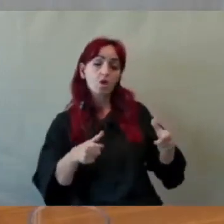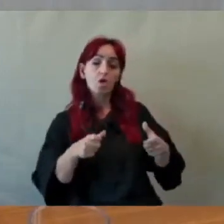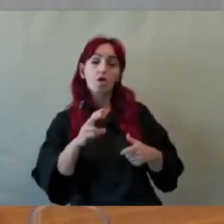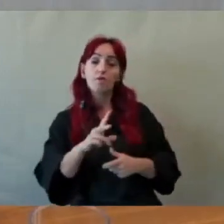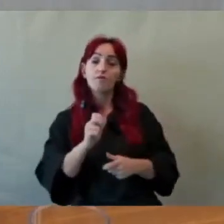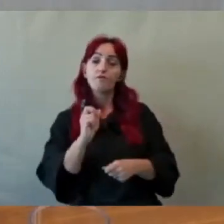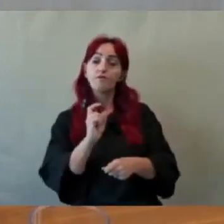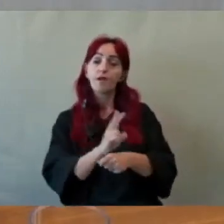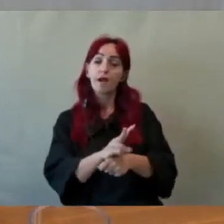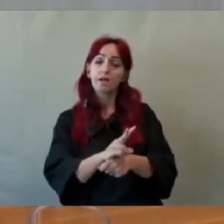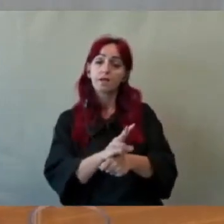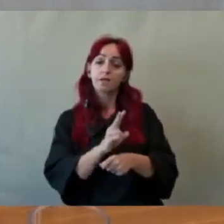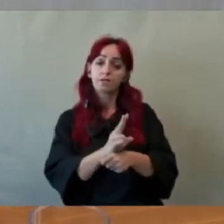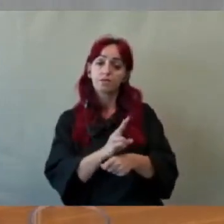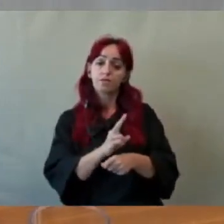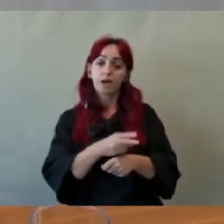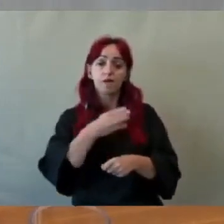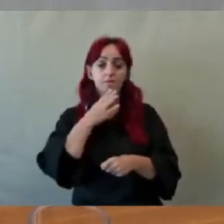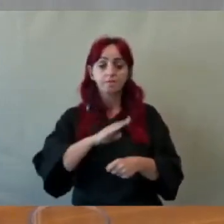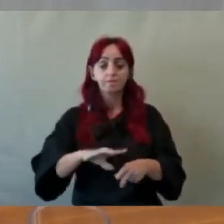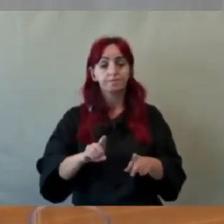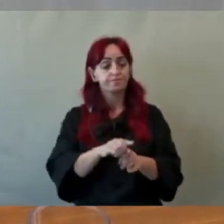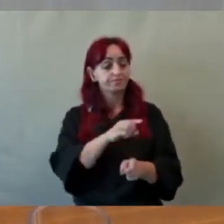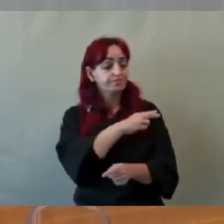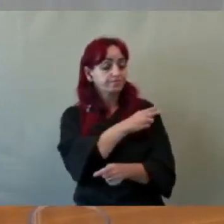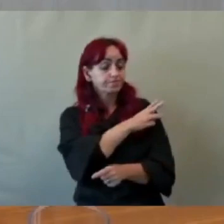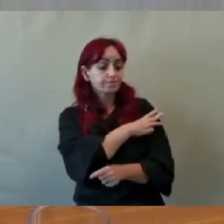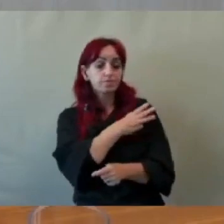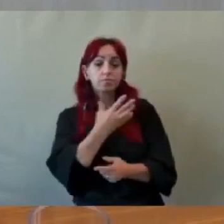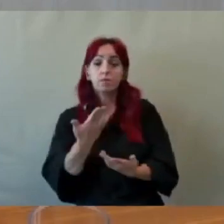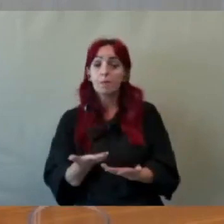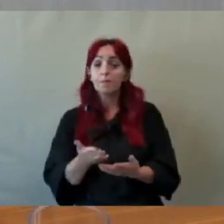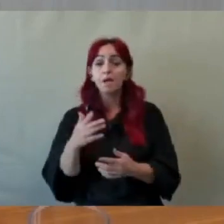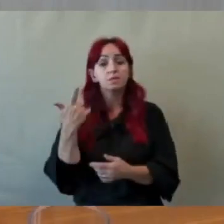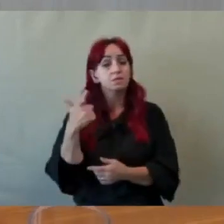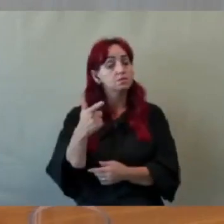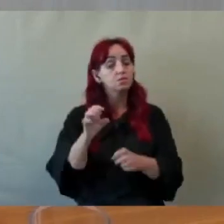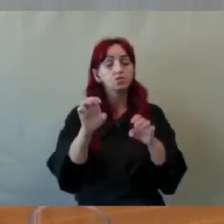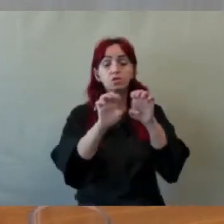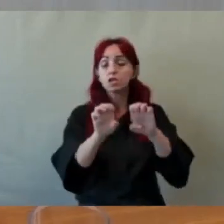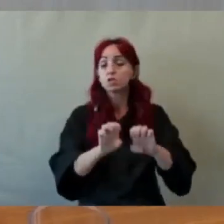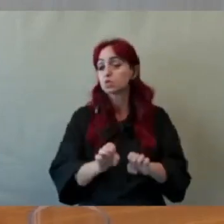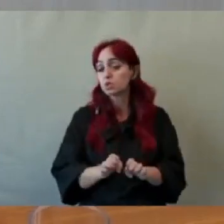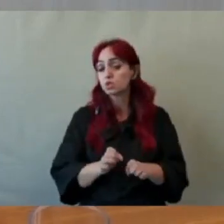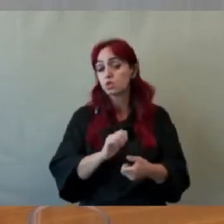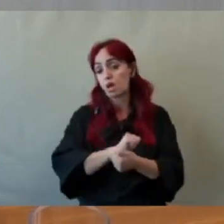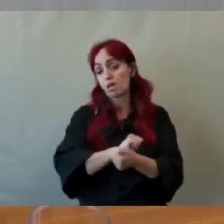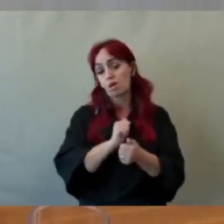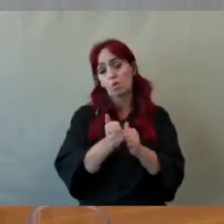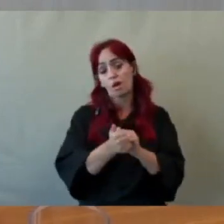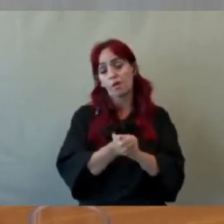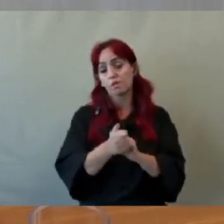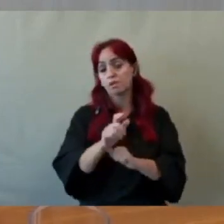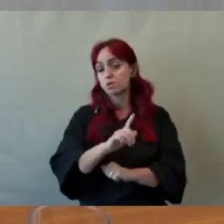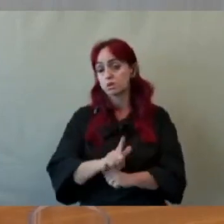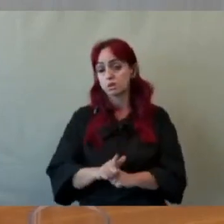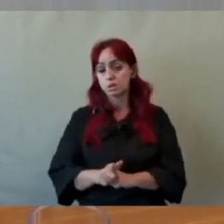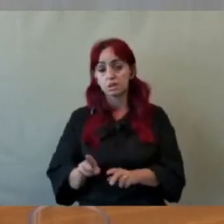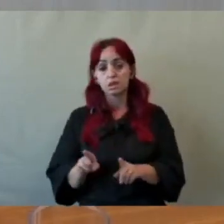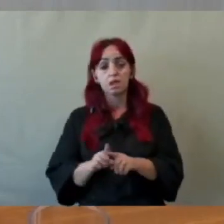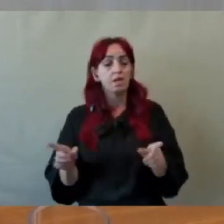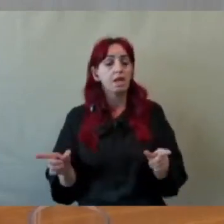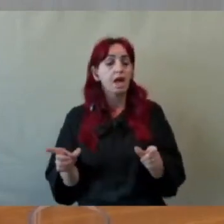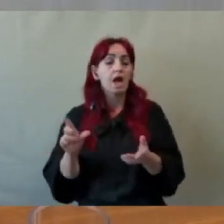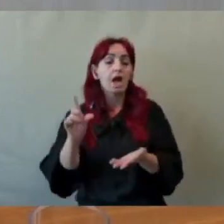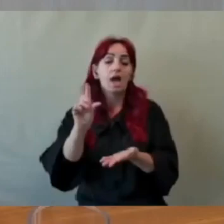nas escolas de ensino fundamental, sem uma estrutura adequada, sem materialidade. A redução drástica